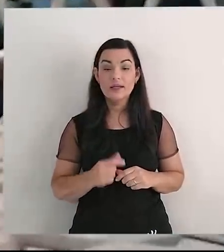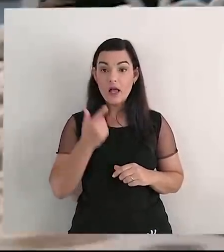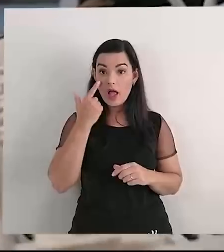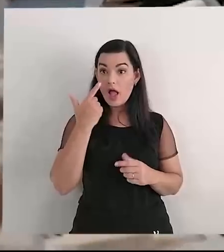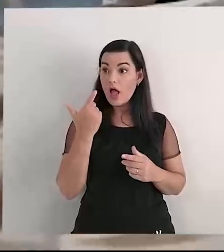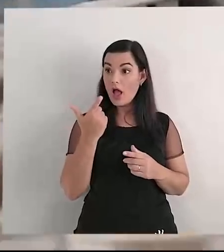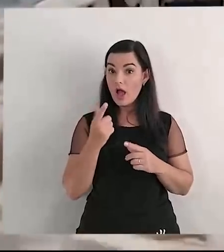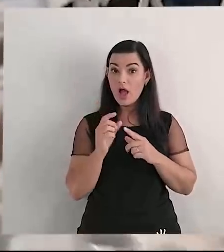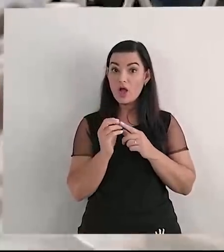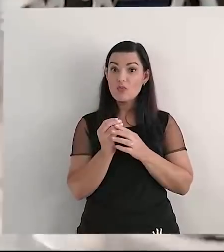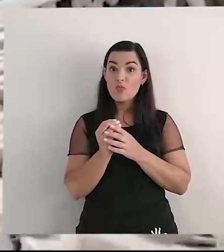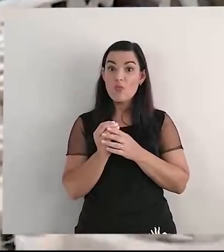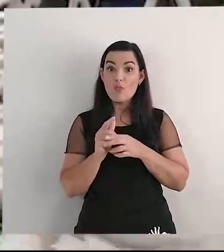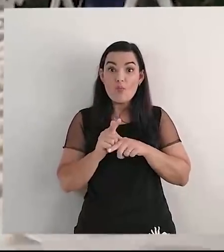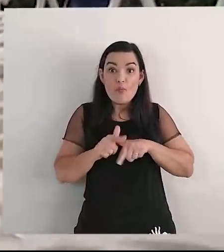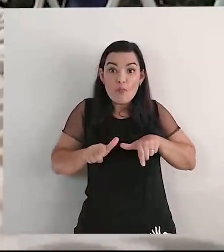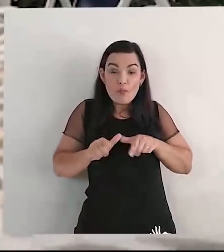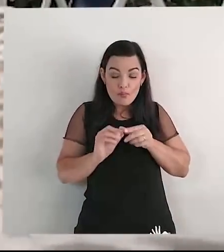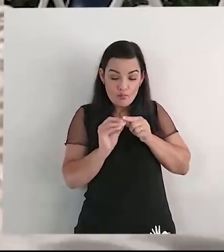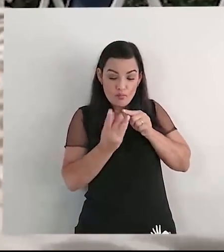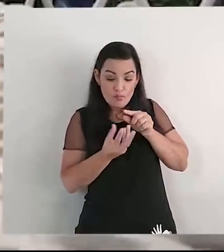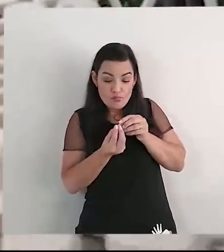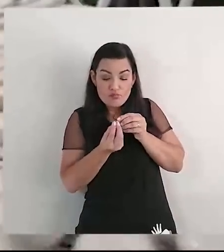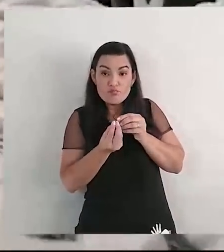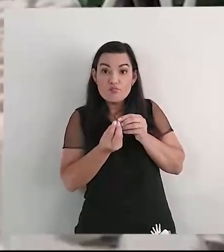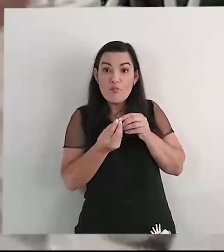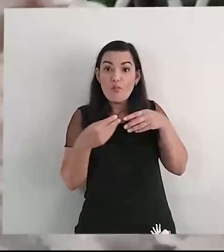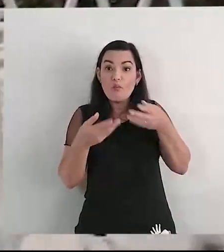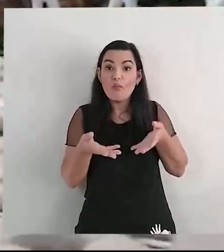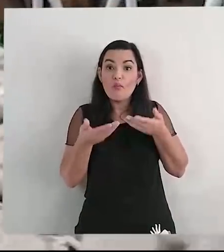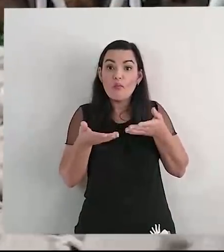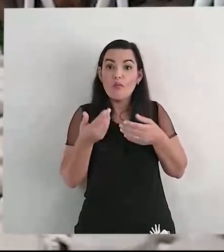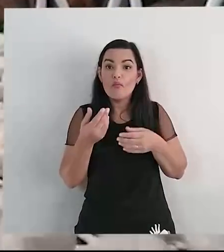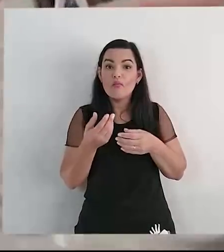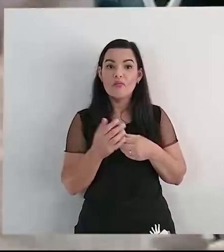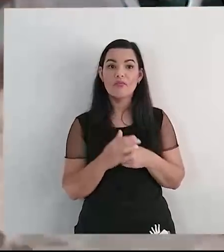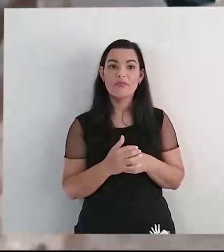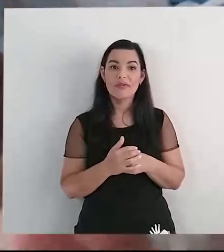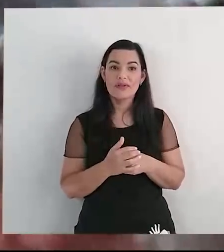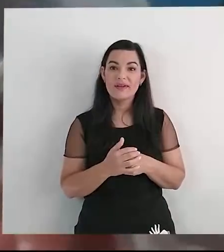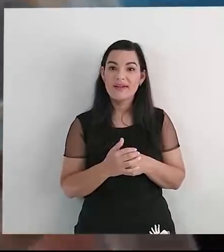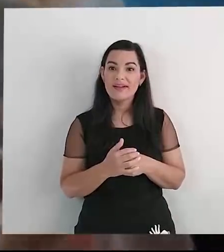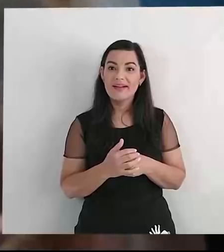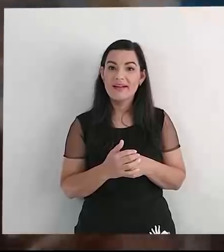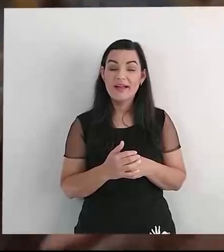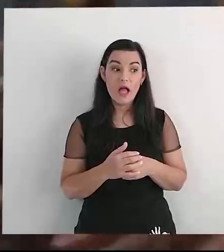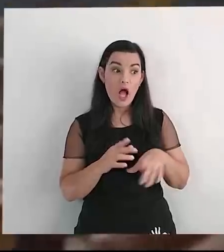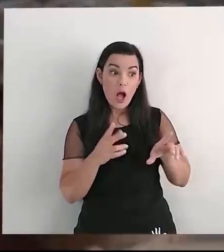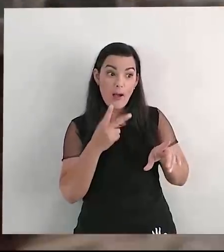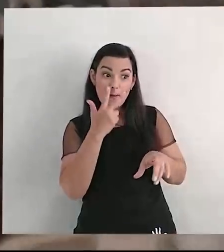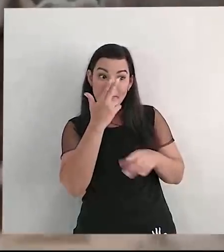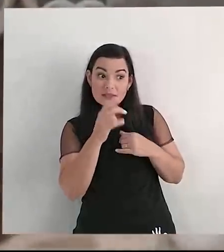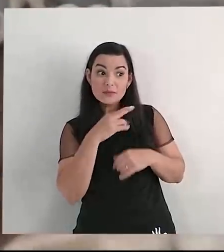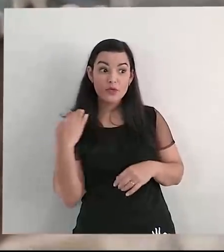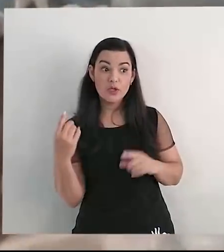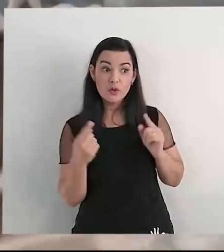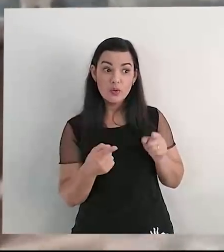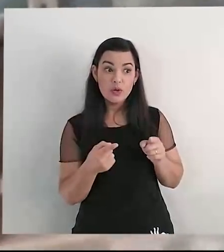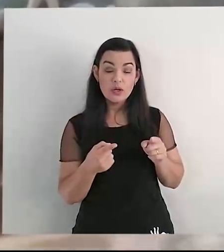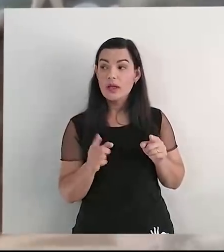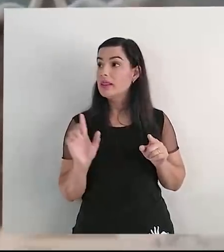né? Tem um vazio ali. Tem um segundo. Esse Por que do que chão ela aqui não tá tá se morto. mexendo?